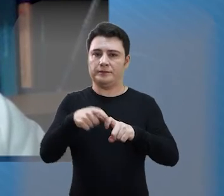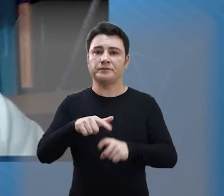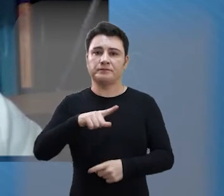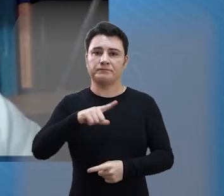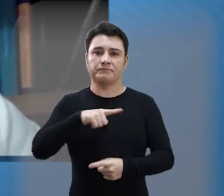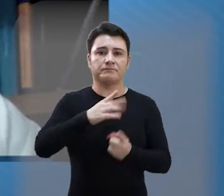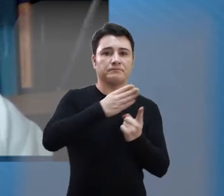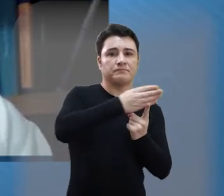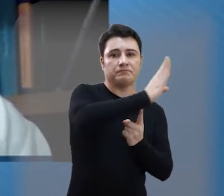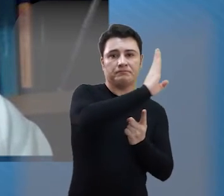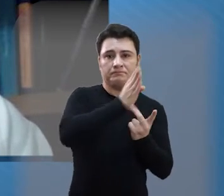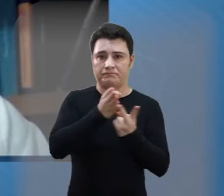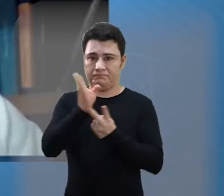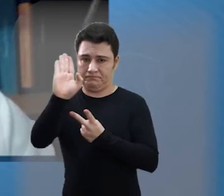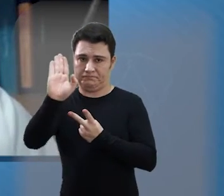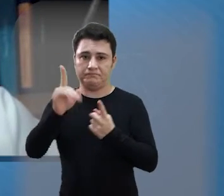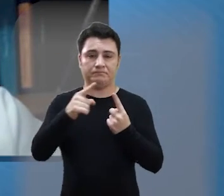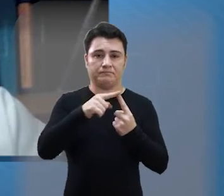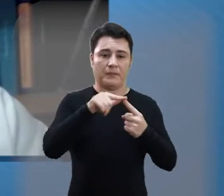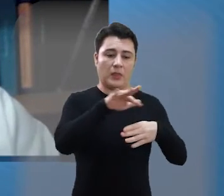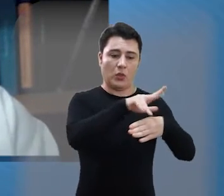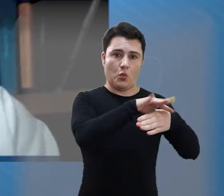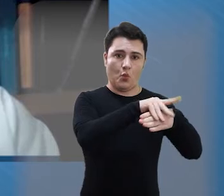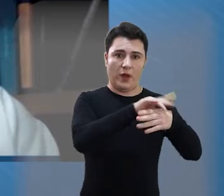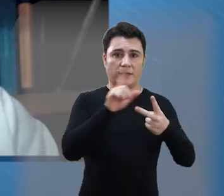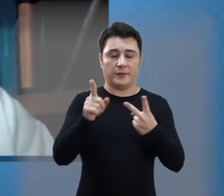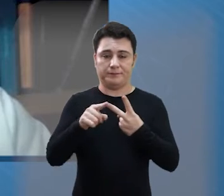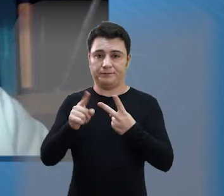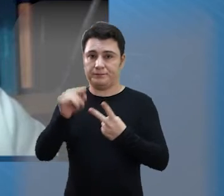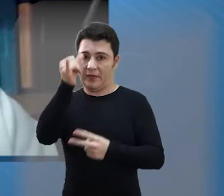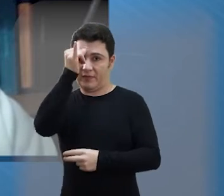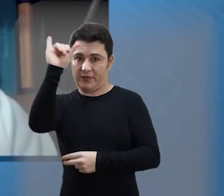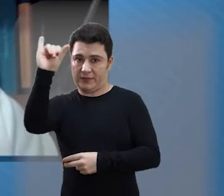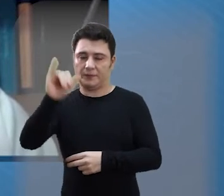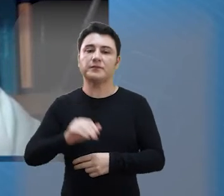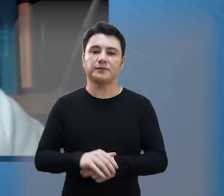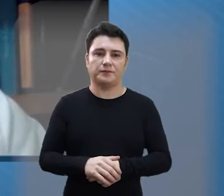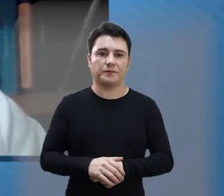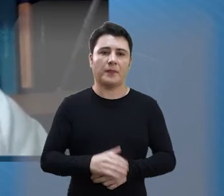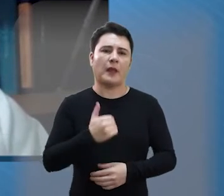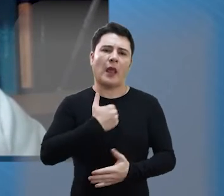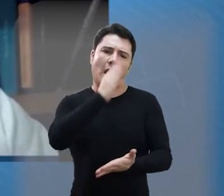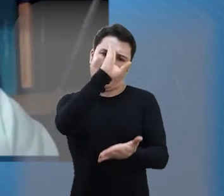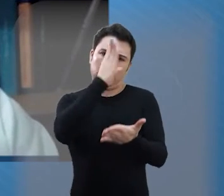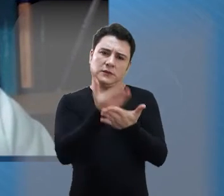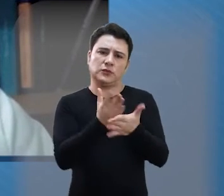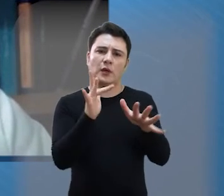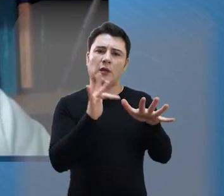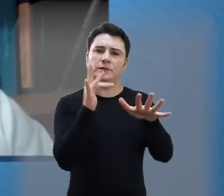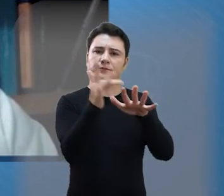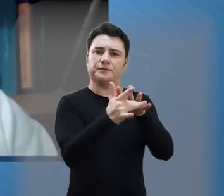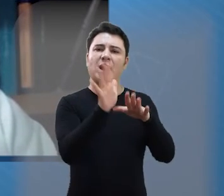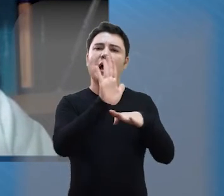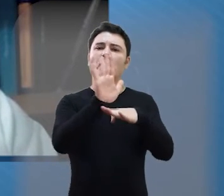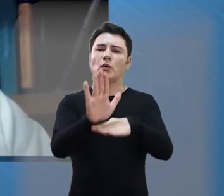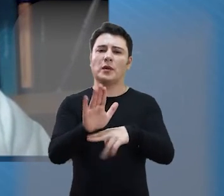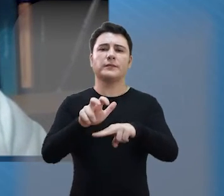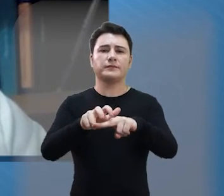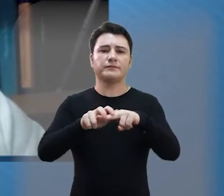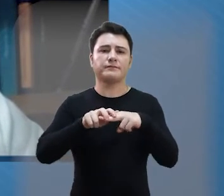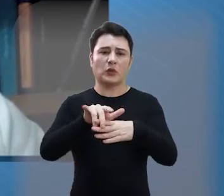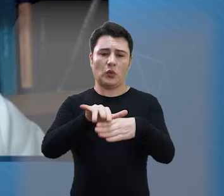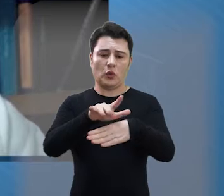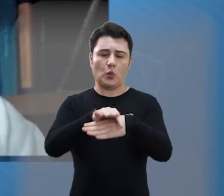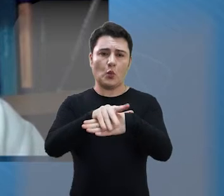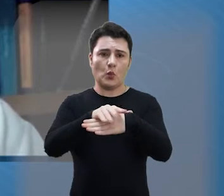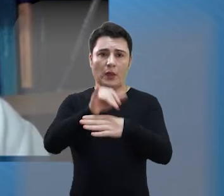medicina, né, na medicina doença e na medicina prevenção. Eu acho que as mídias sociais, elas